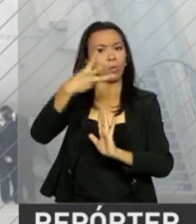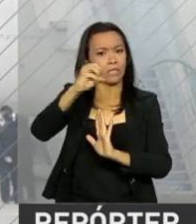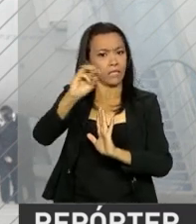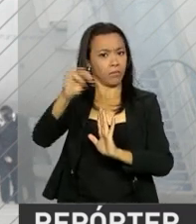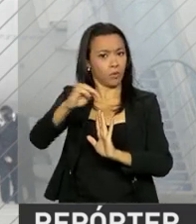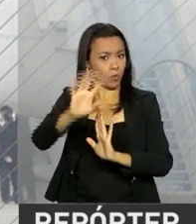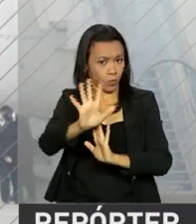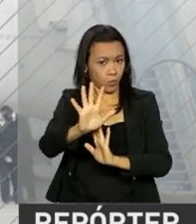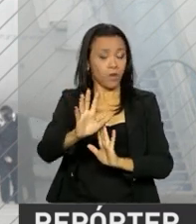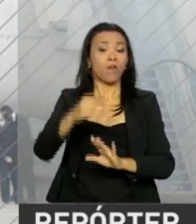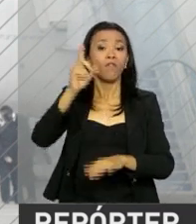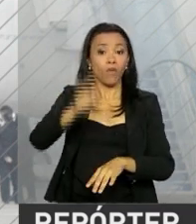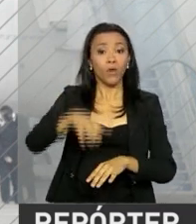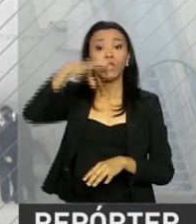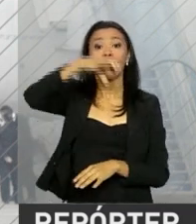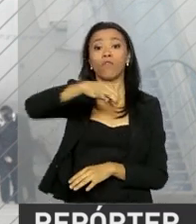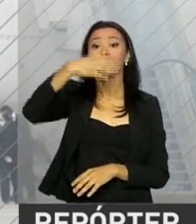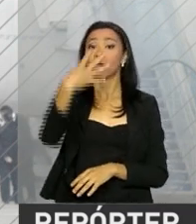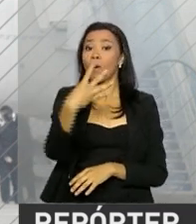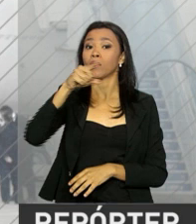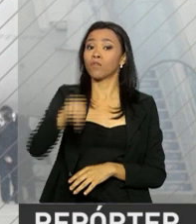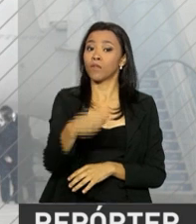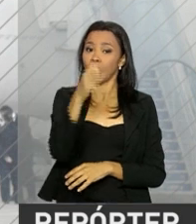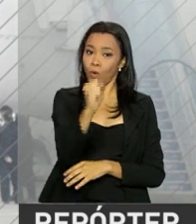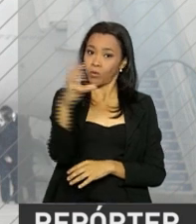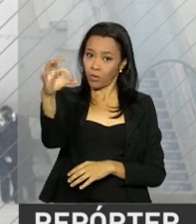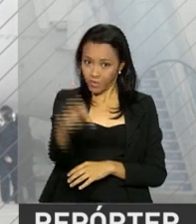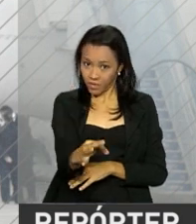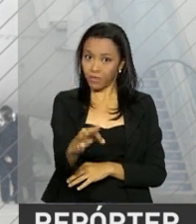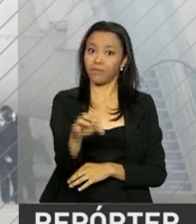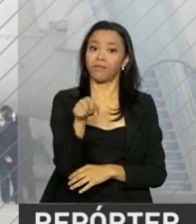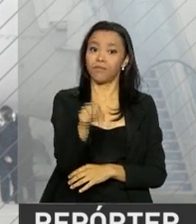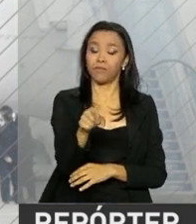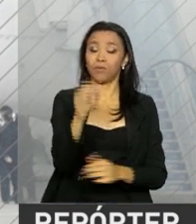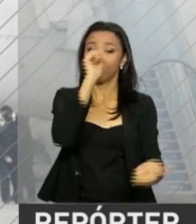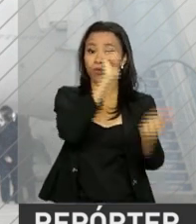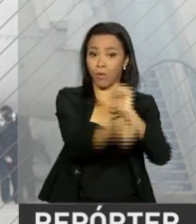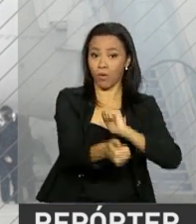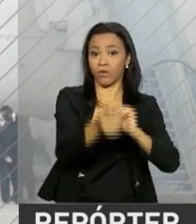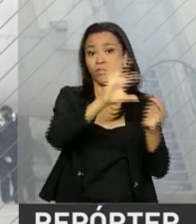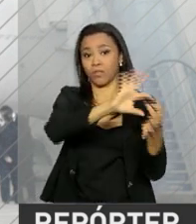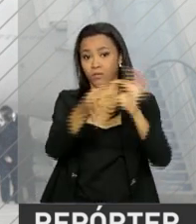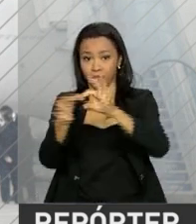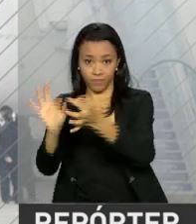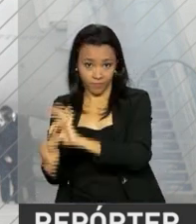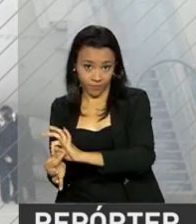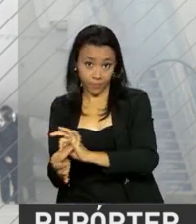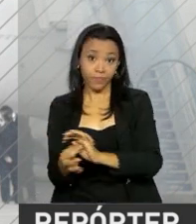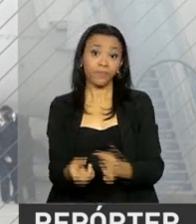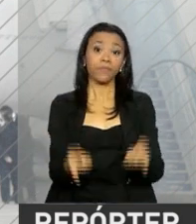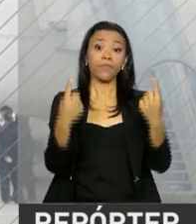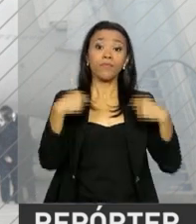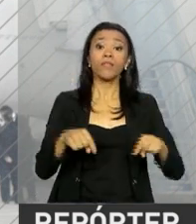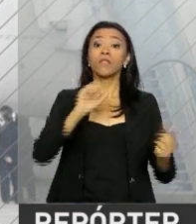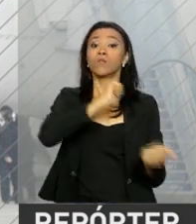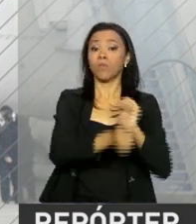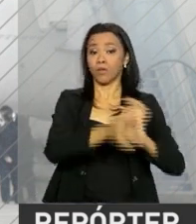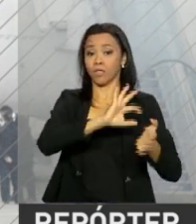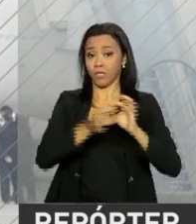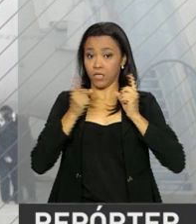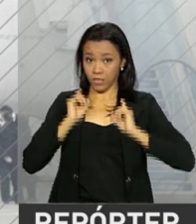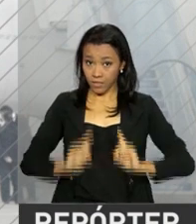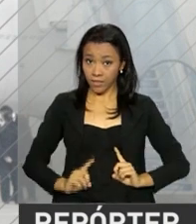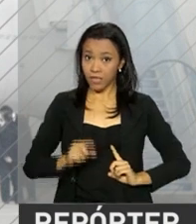minutos foi de 94,8 nos Jogos Olímpicos Rio 2016 nas paralimpíadas